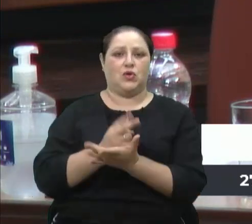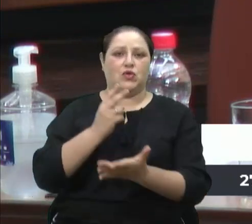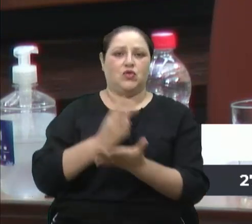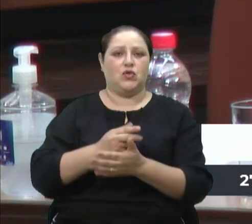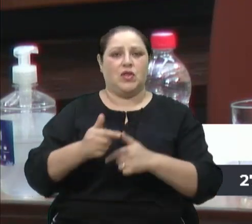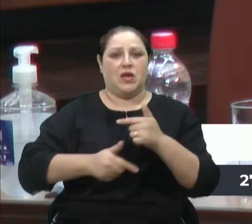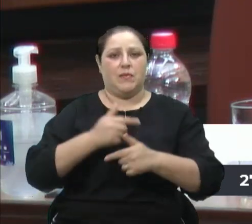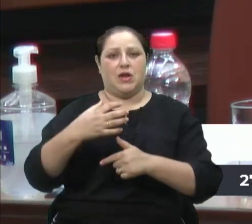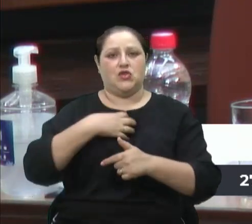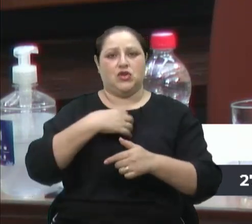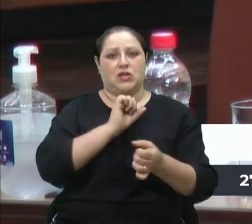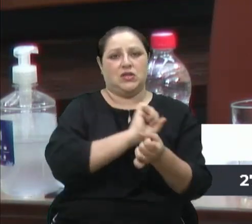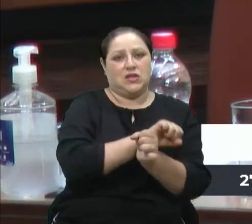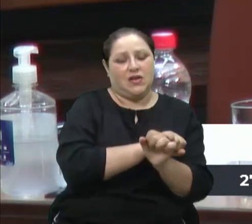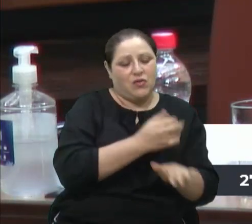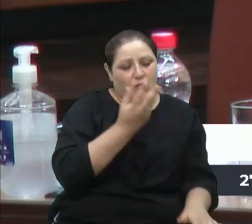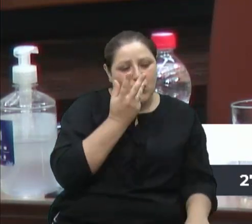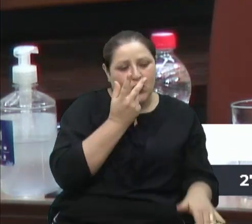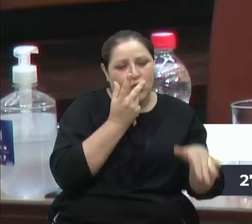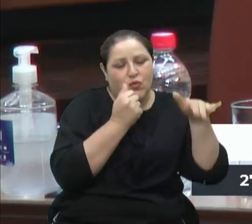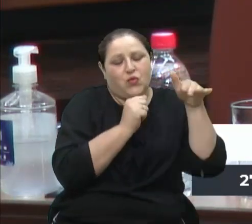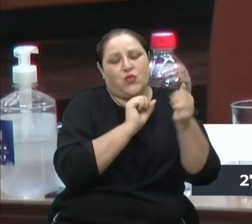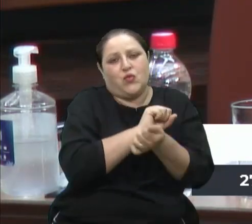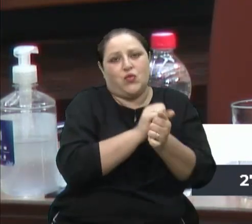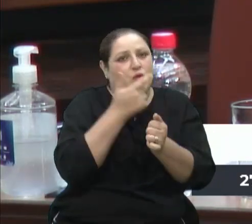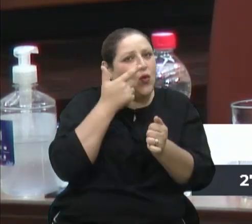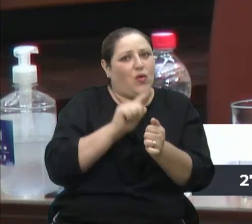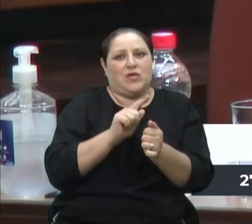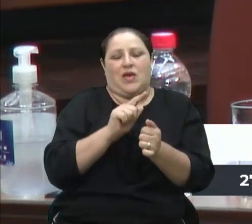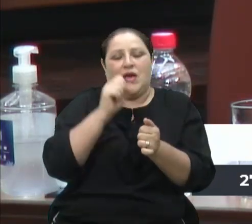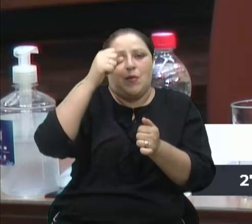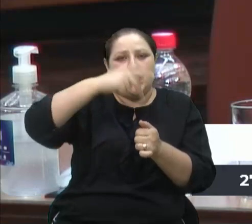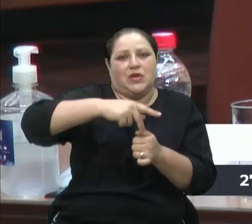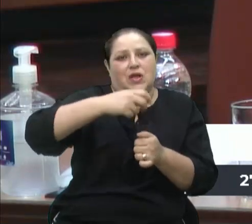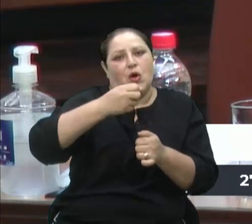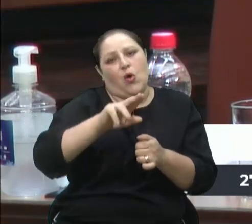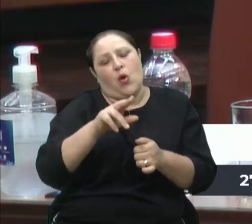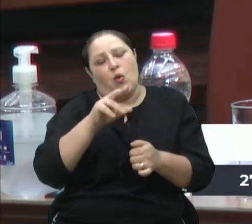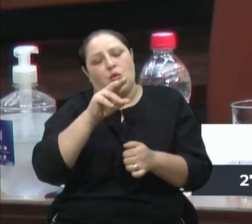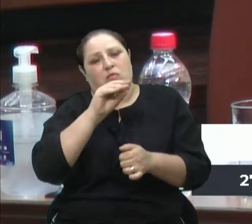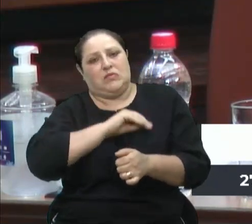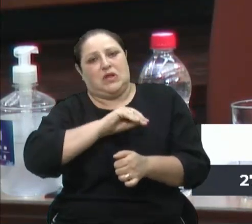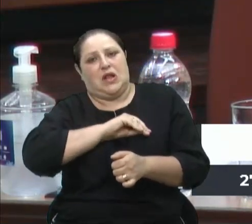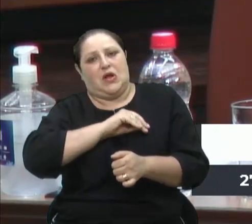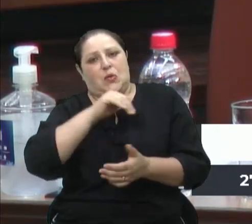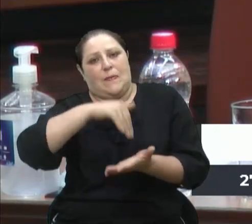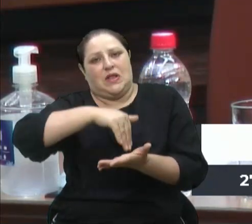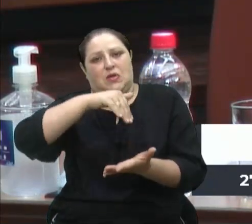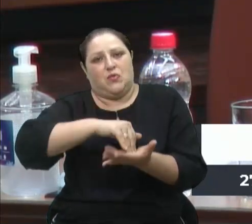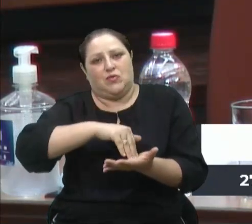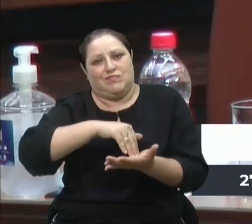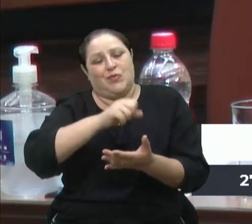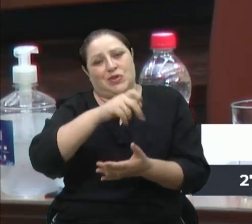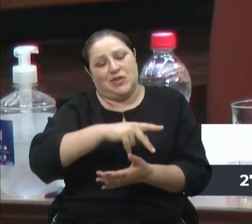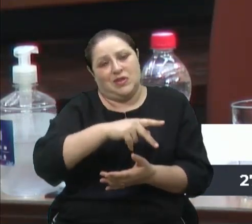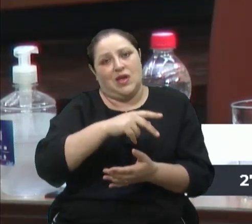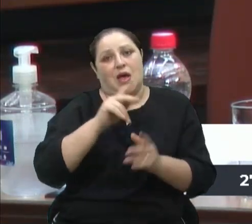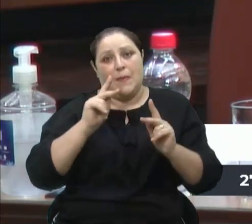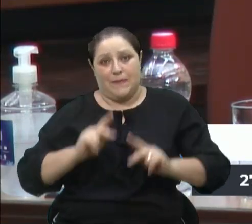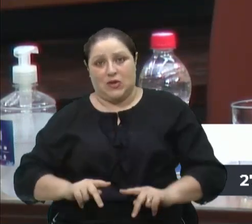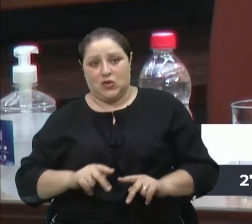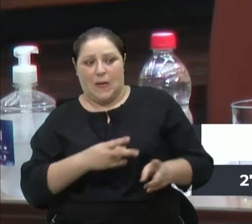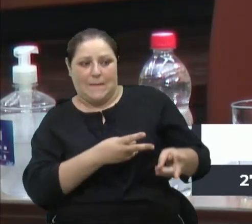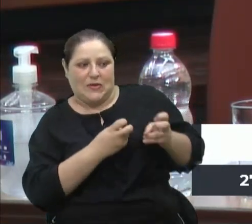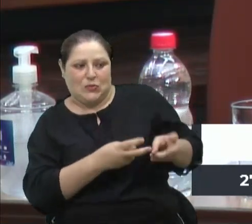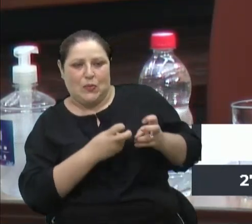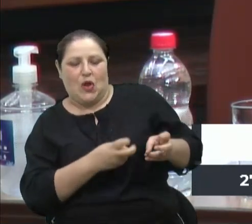forma escrava desde pequeno e não vão conseguir se aposentar. Ou se aposentam com o quê? Com salário mínimo. Enquanto aquelas pessoas que usaram do trabalho da mão